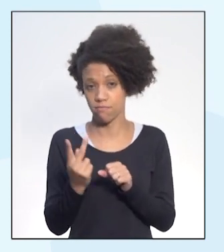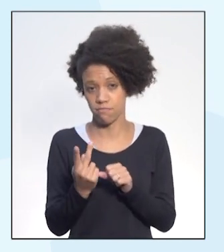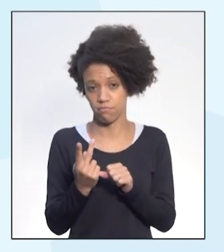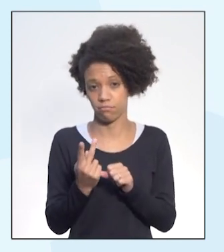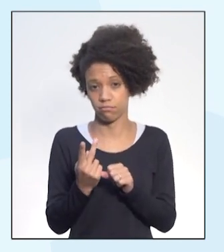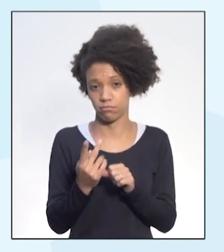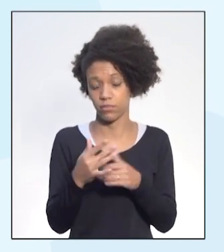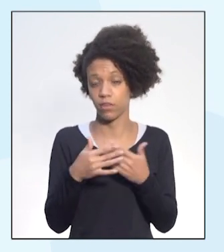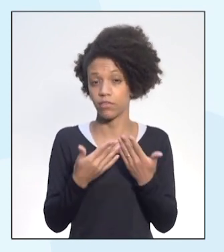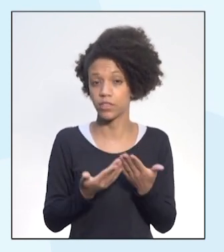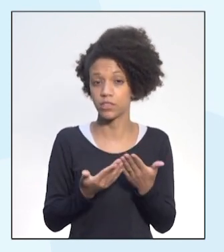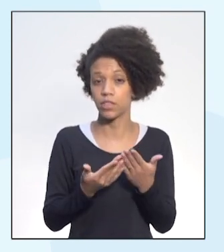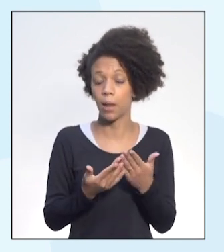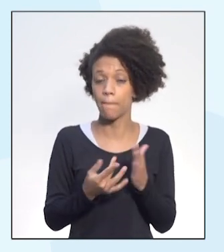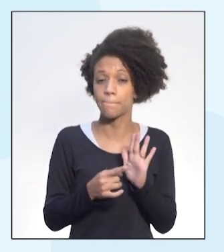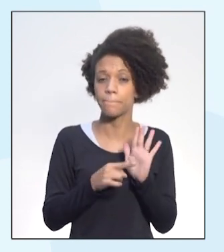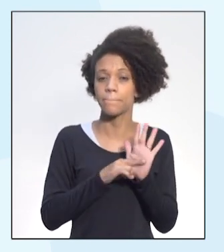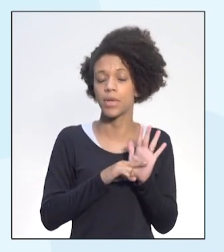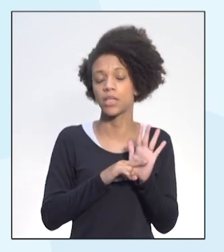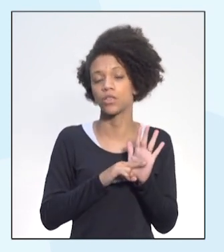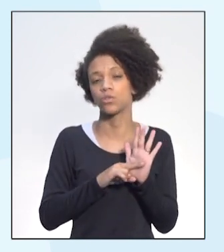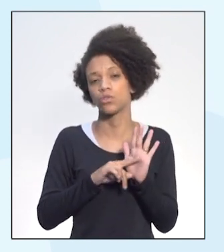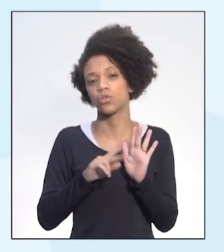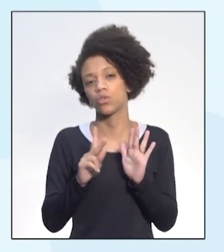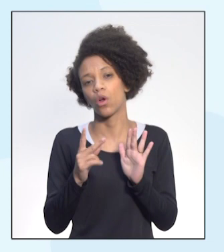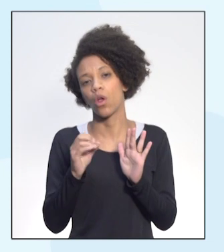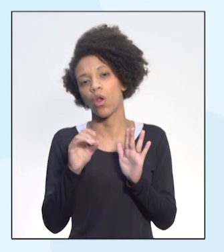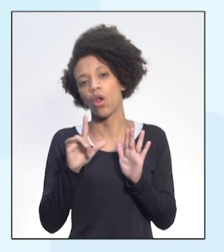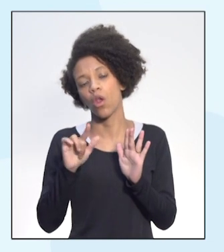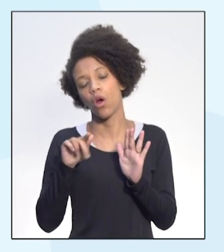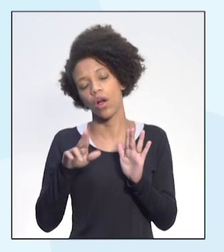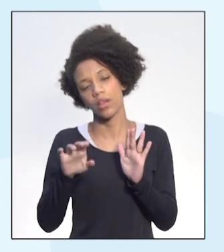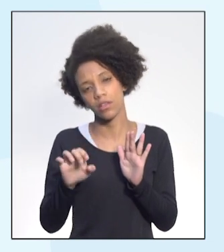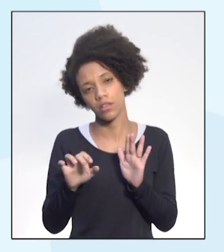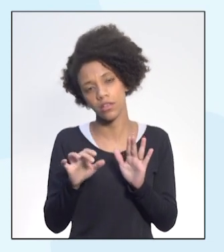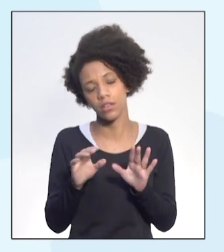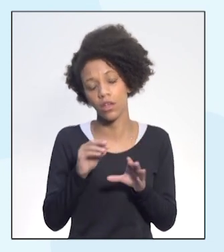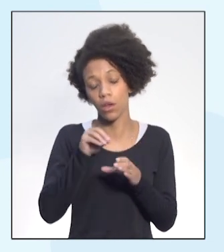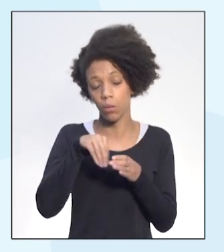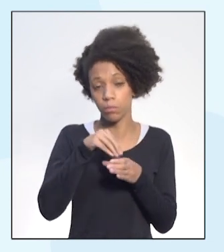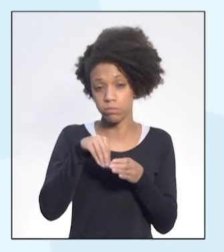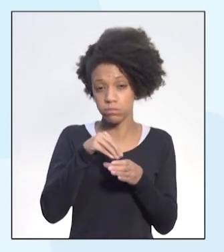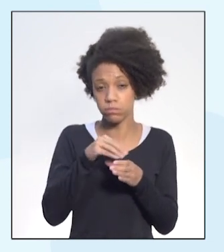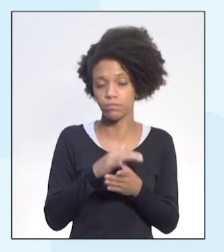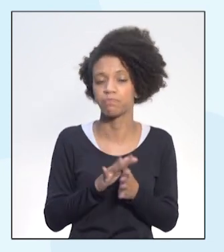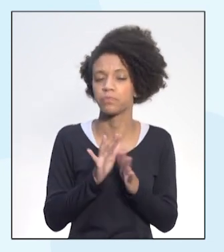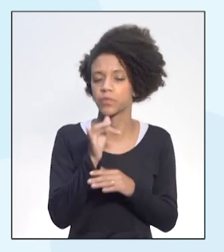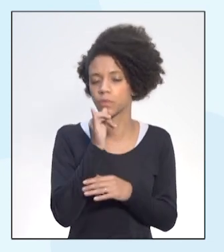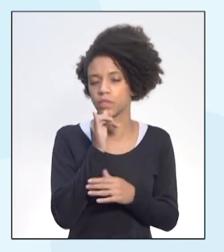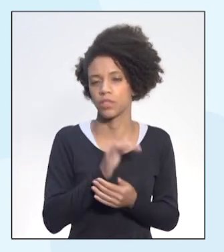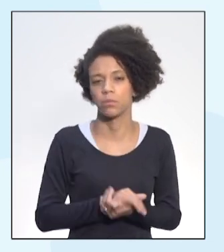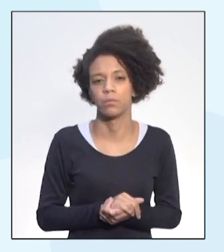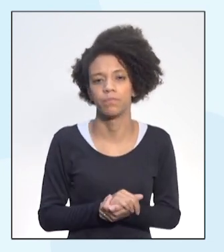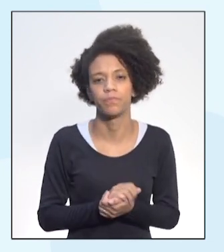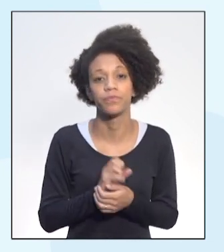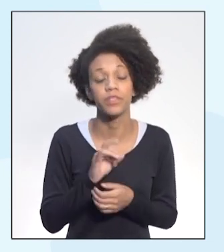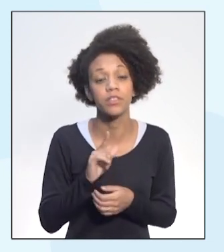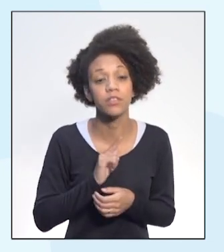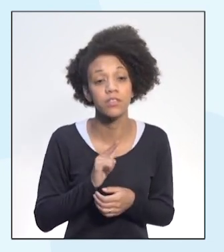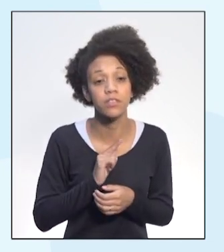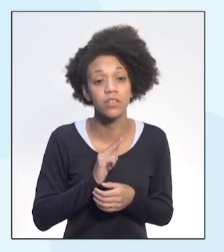vai ser o menos log a concentração desse H na solução. Por exemplo, se eu tenho